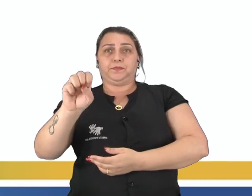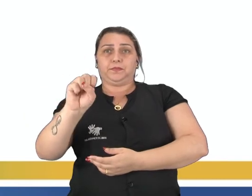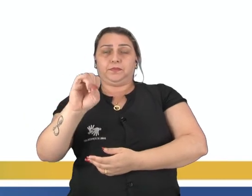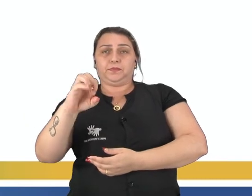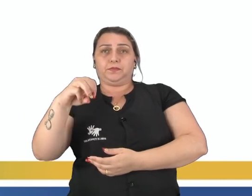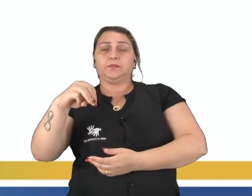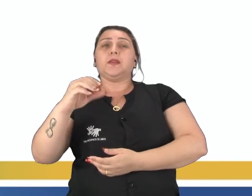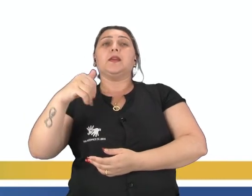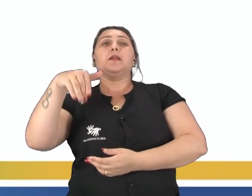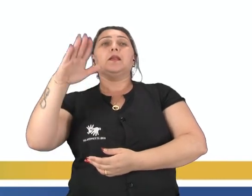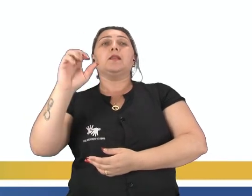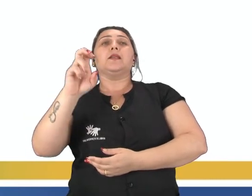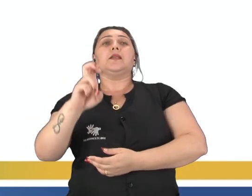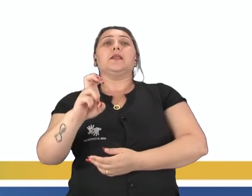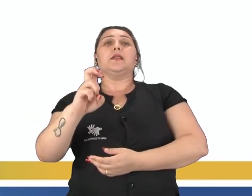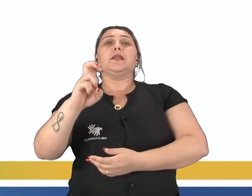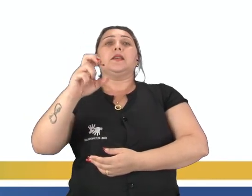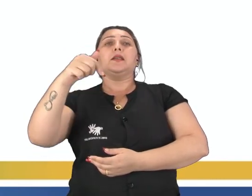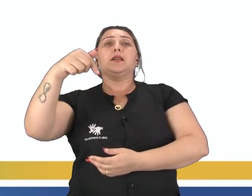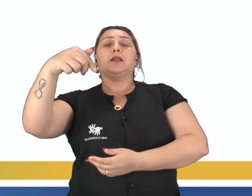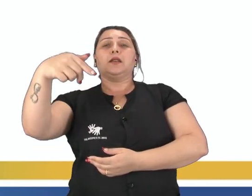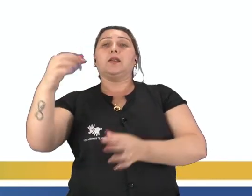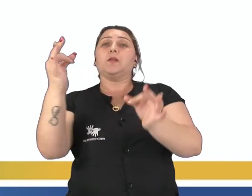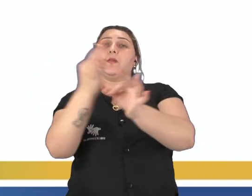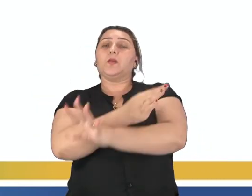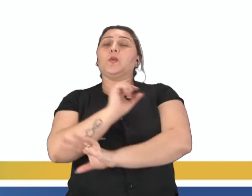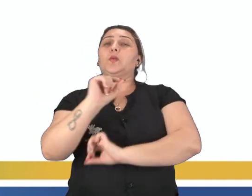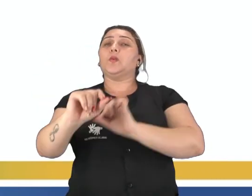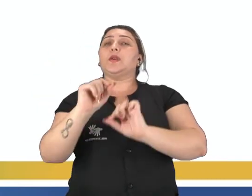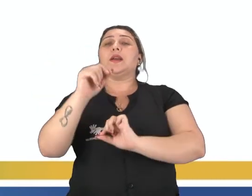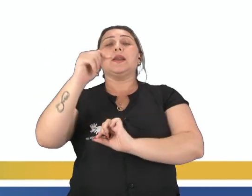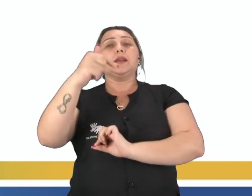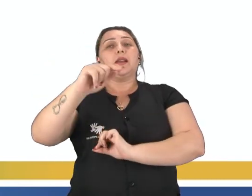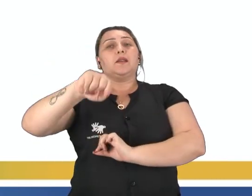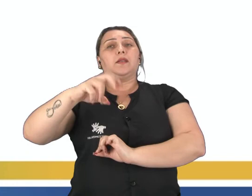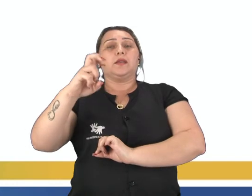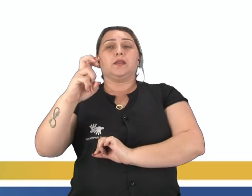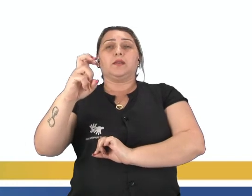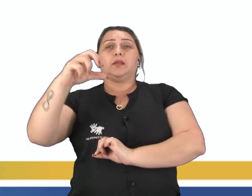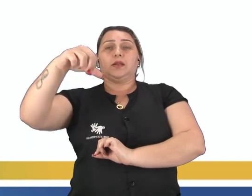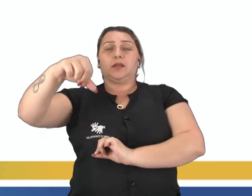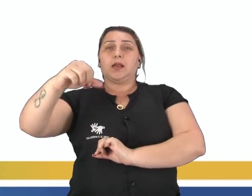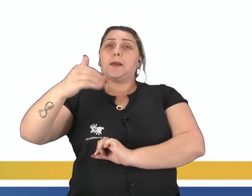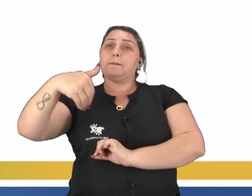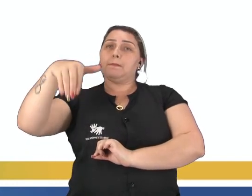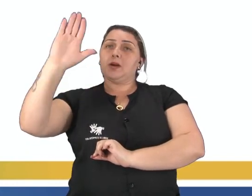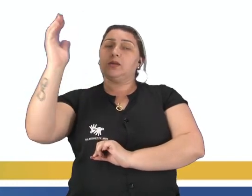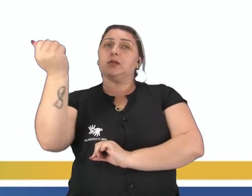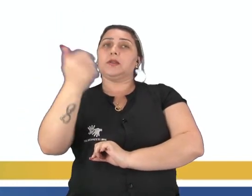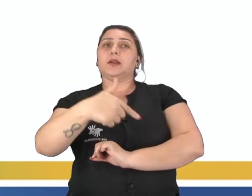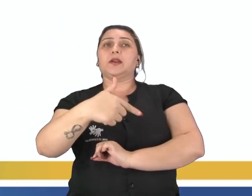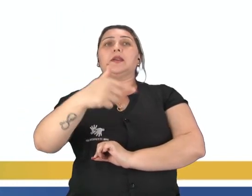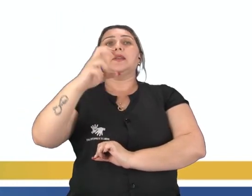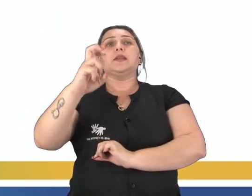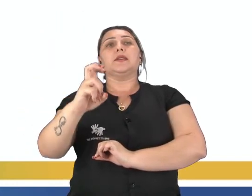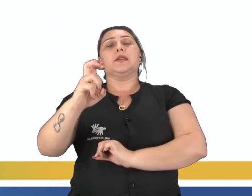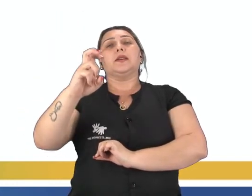que 573 milésimos, a gente conclui que 7,59 é maior do